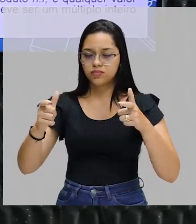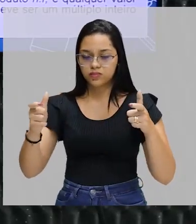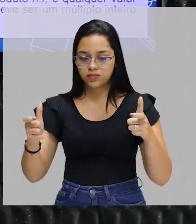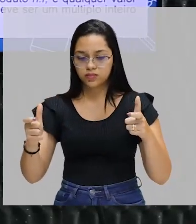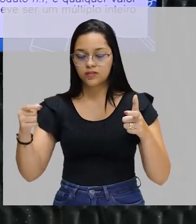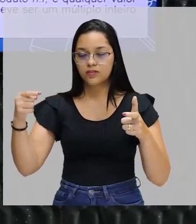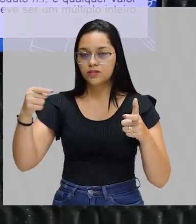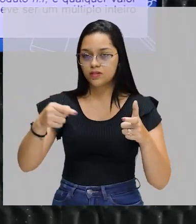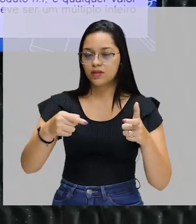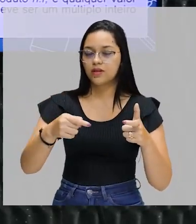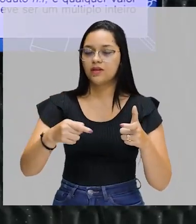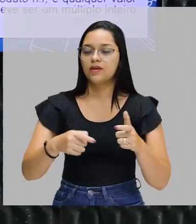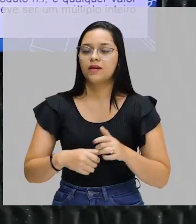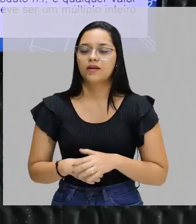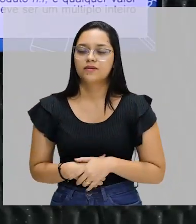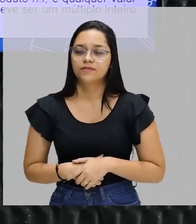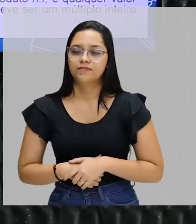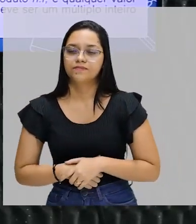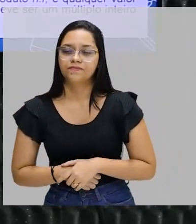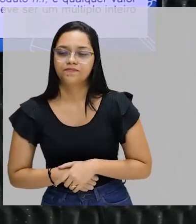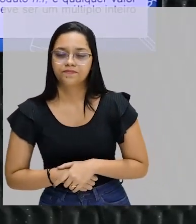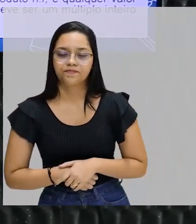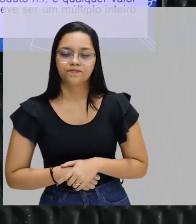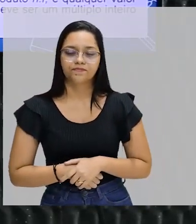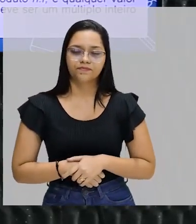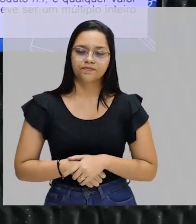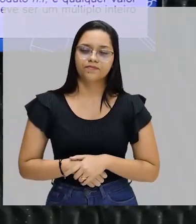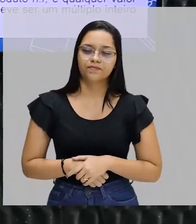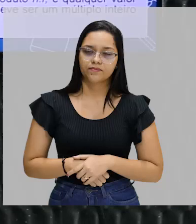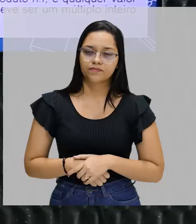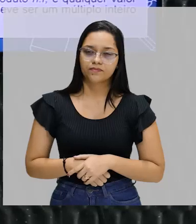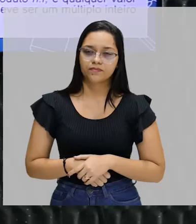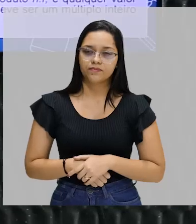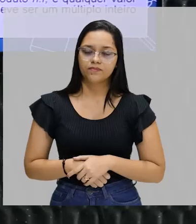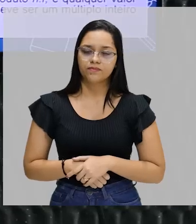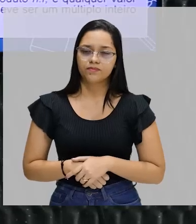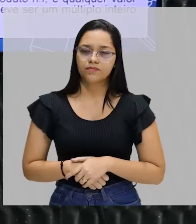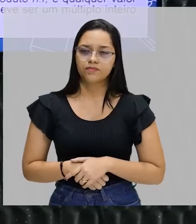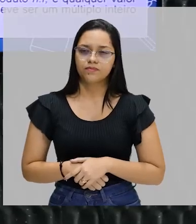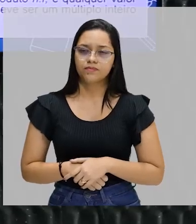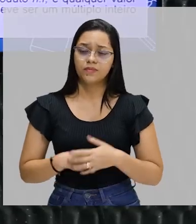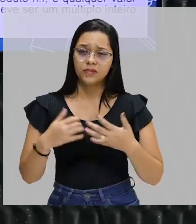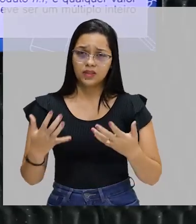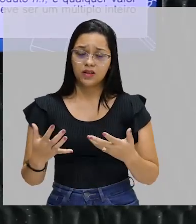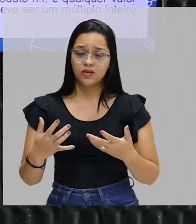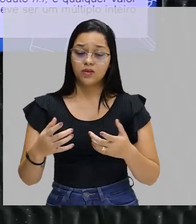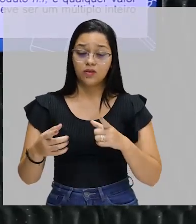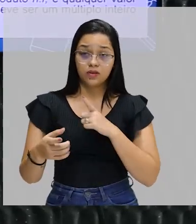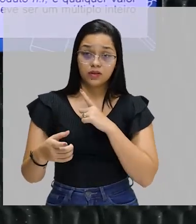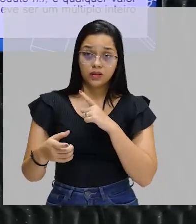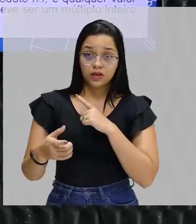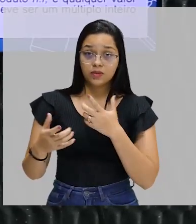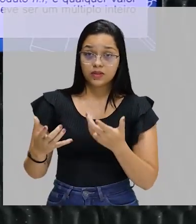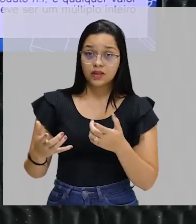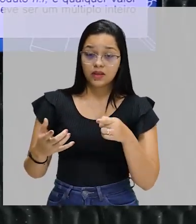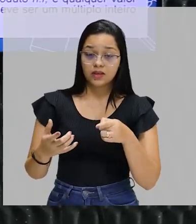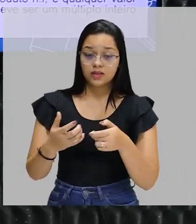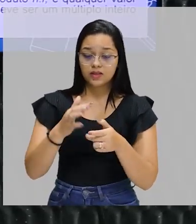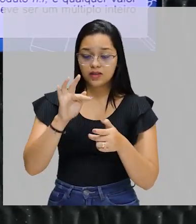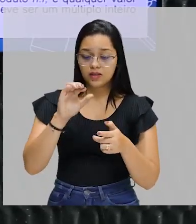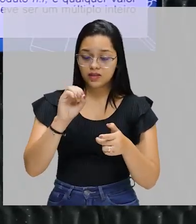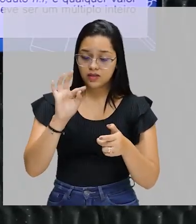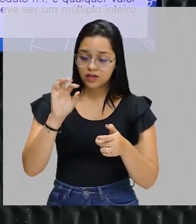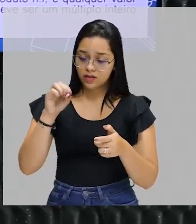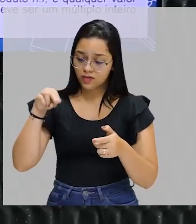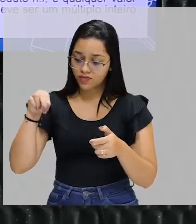radiação eletromagnética deve ser o múltiplo inteiro desse produto, tá ok? Então, nós temos aqui esses fótons,